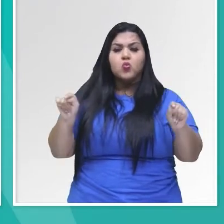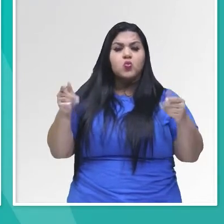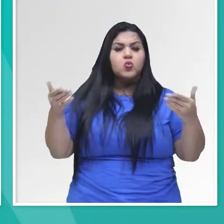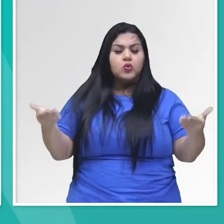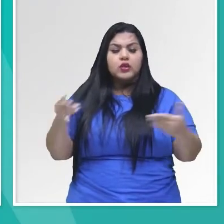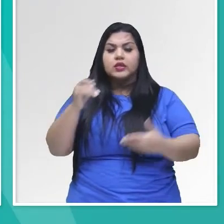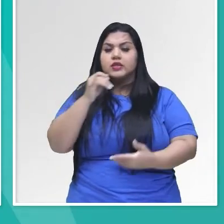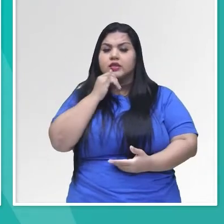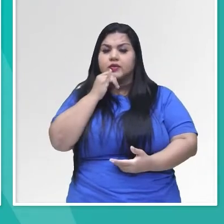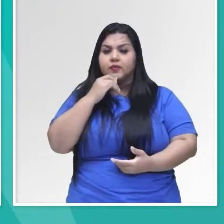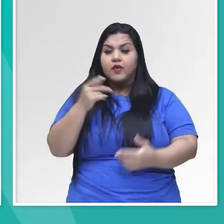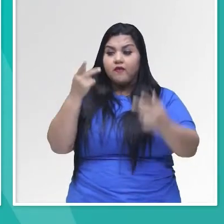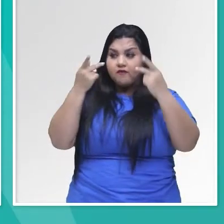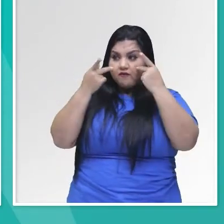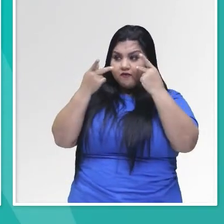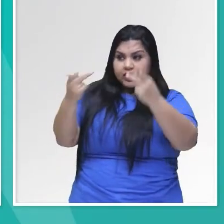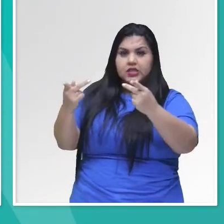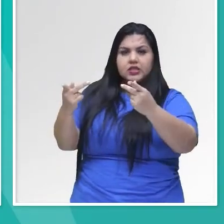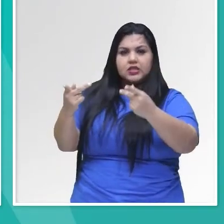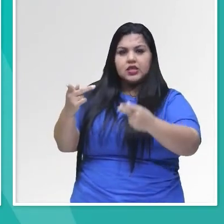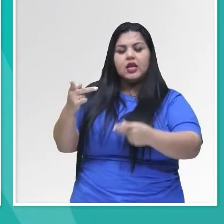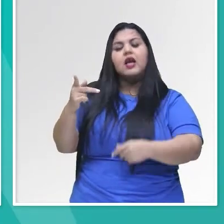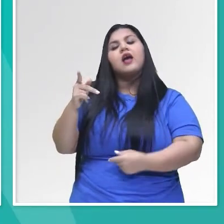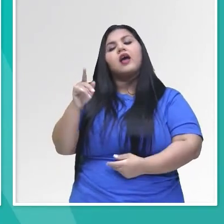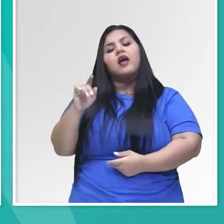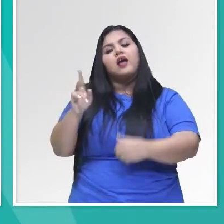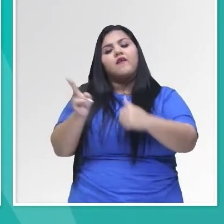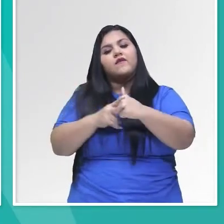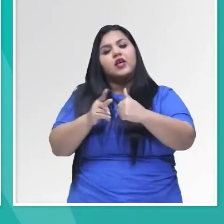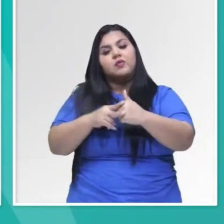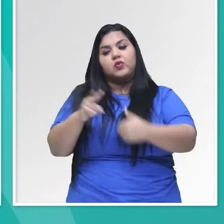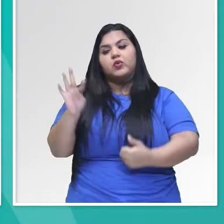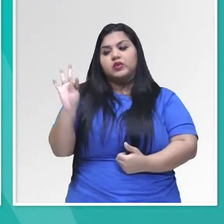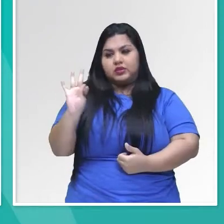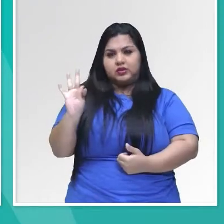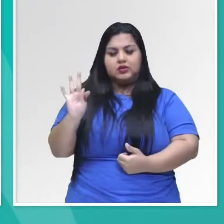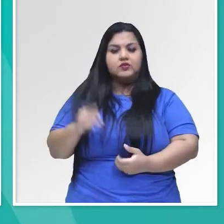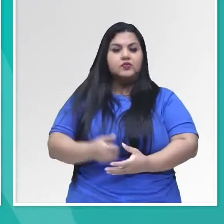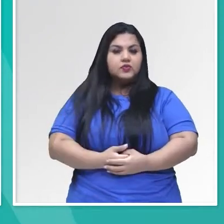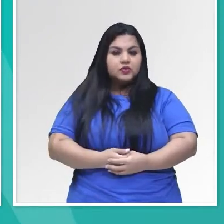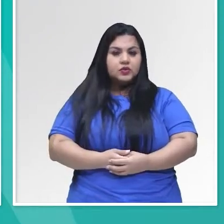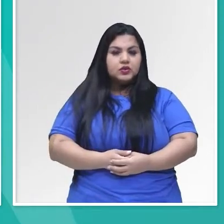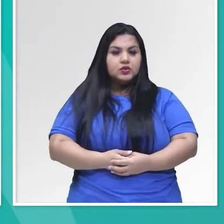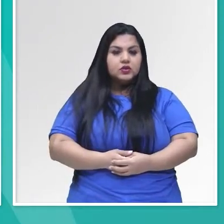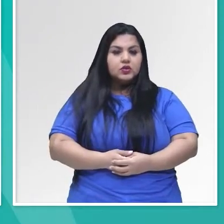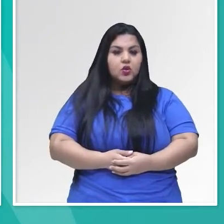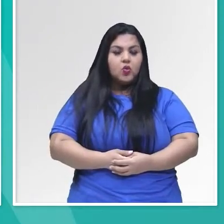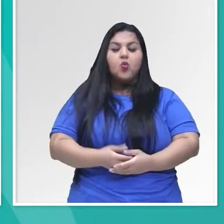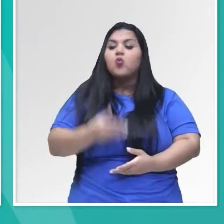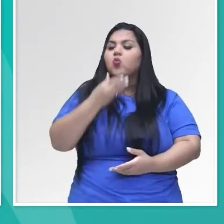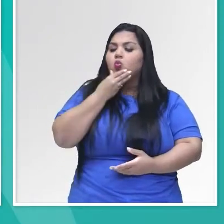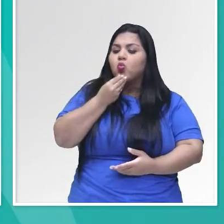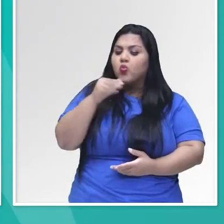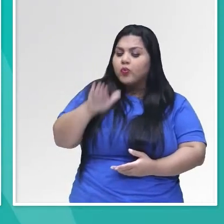exemplo. Visitar é um verbo transitivo. Claramente, olha a frase. O menino